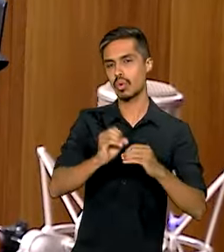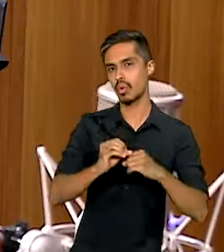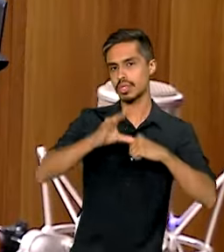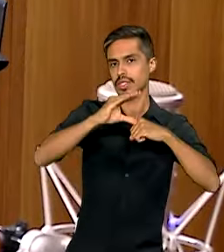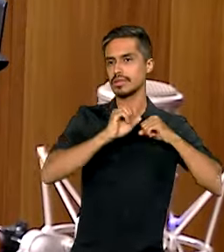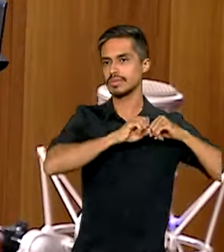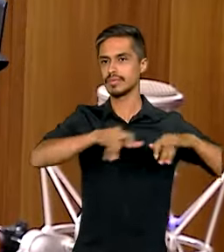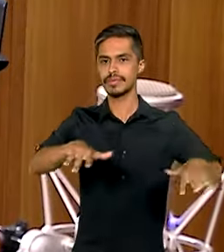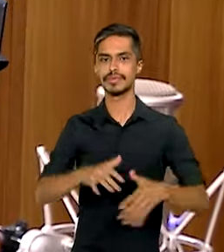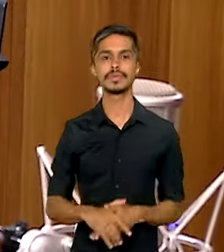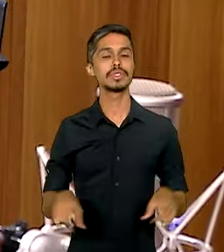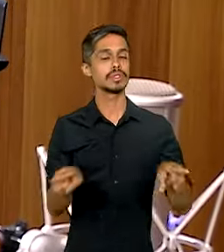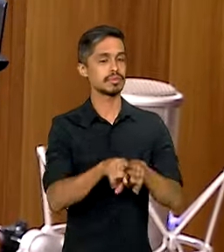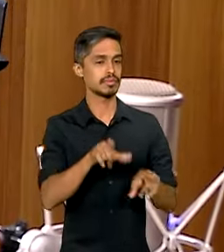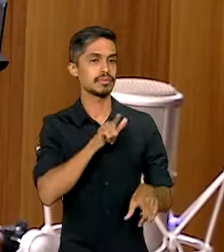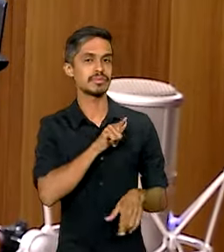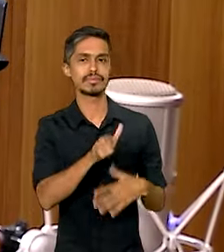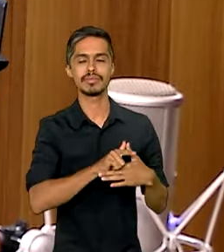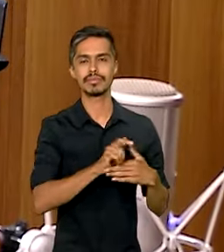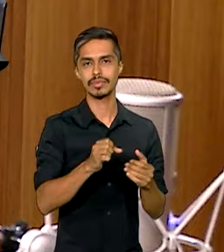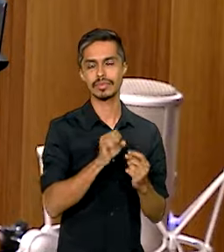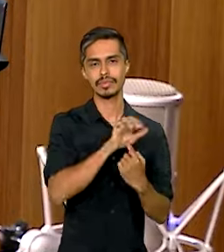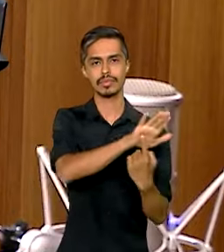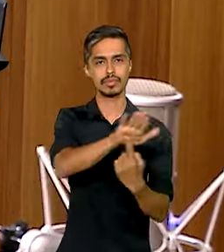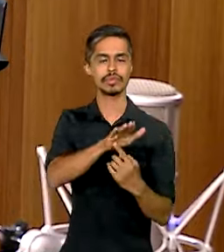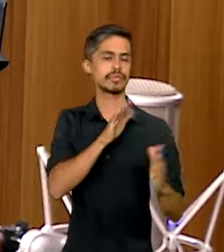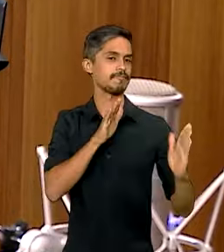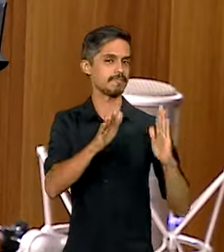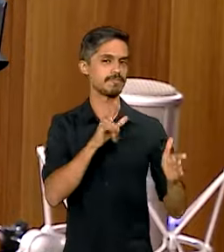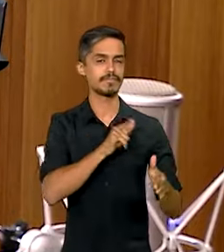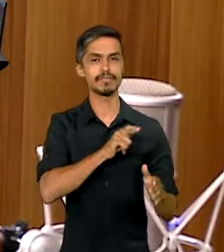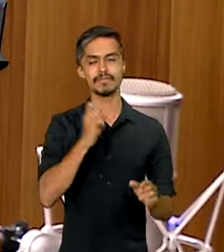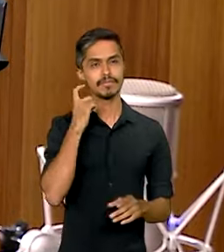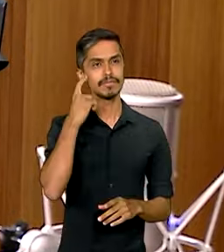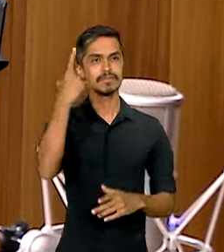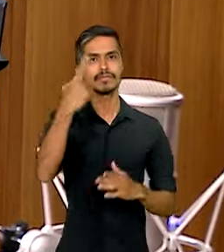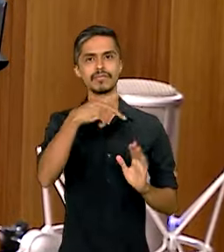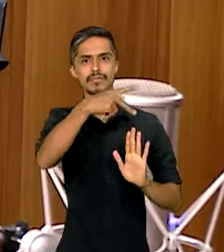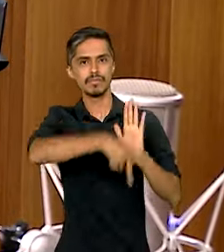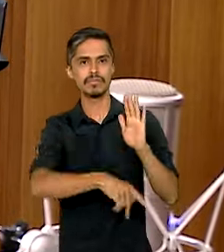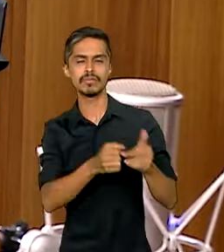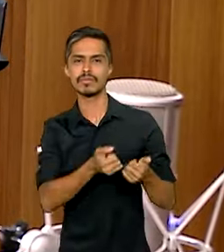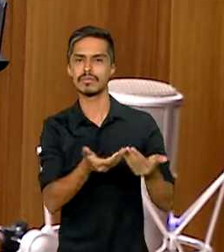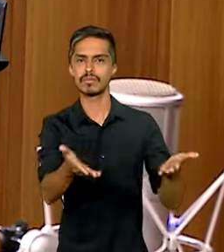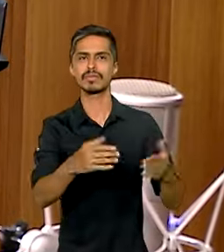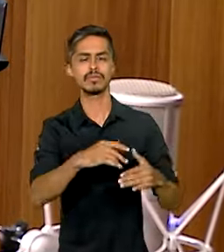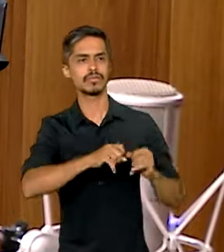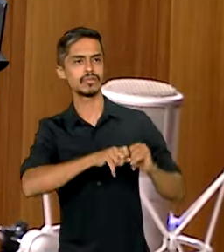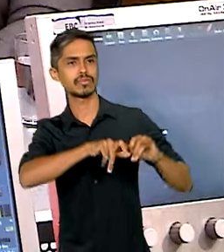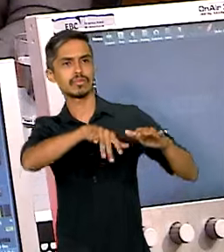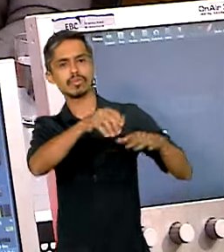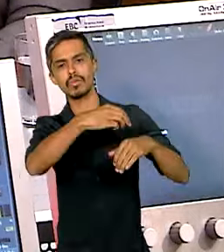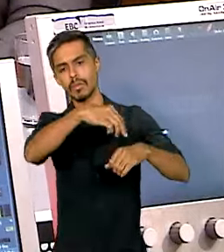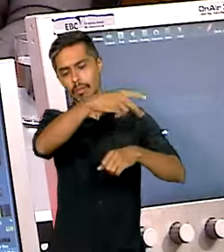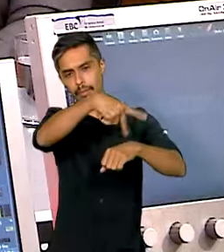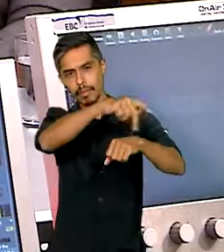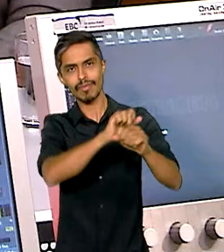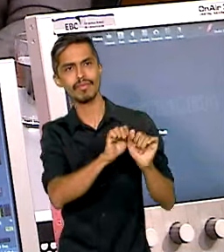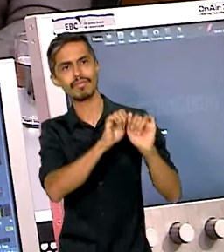Então, sim, vai ter exposições temporárias. A ideia é que também tenha um projeto itinerante que percorra o país, um